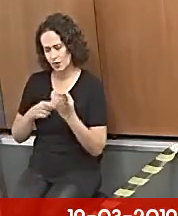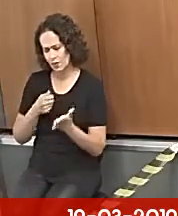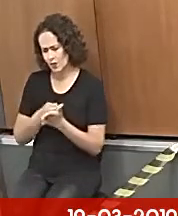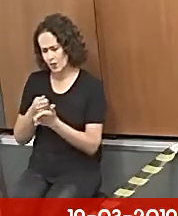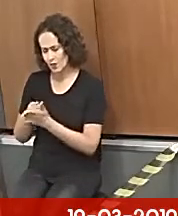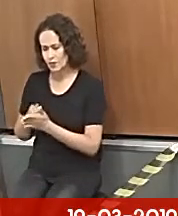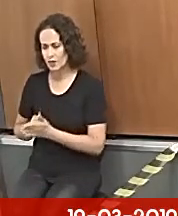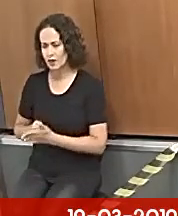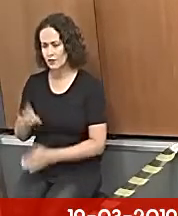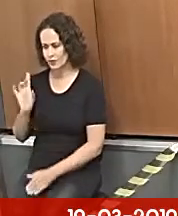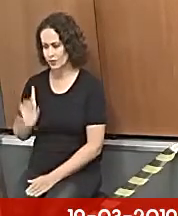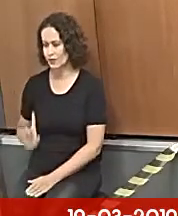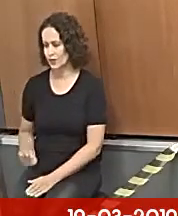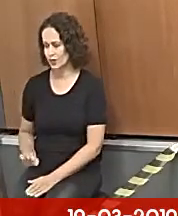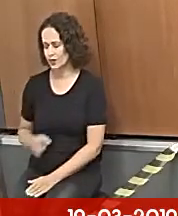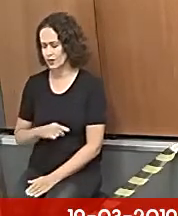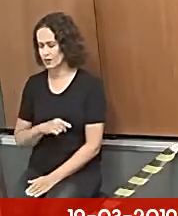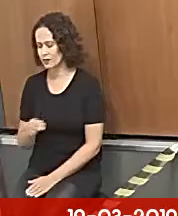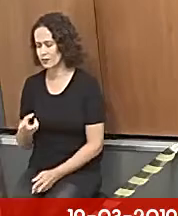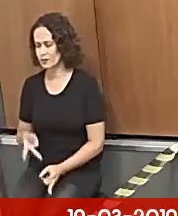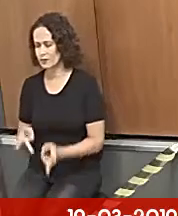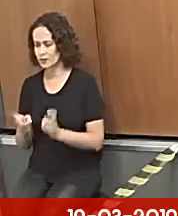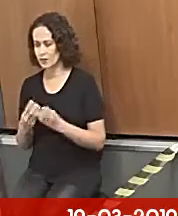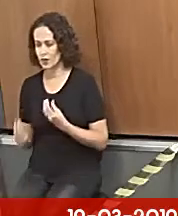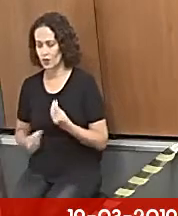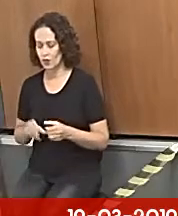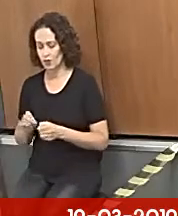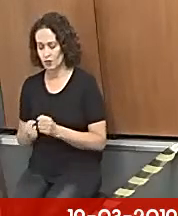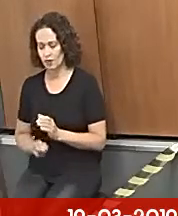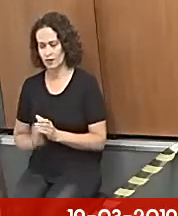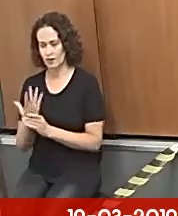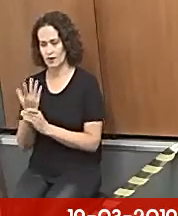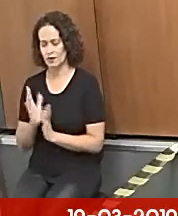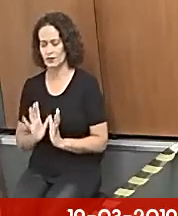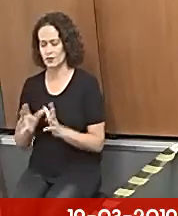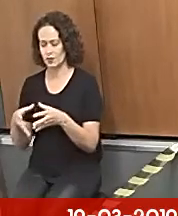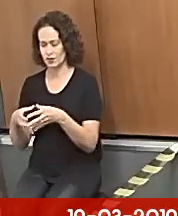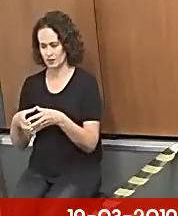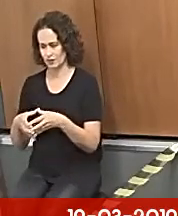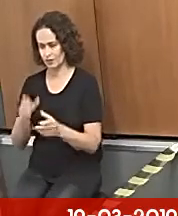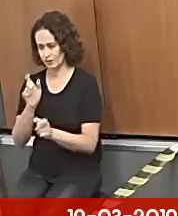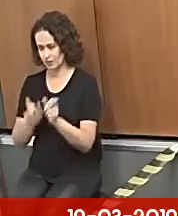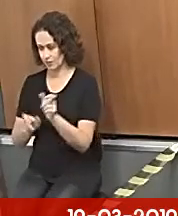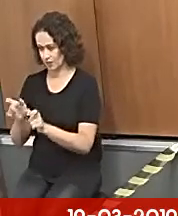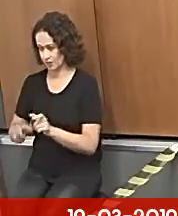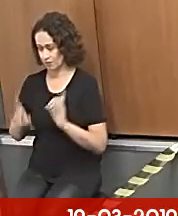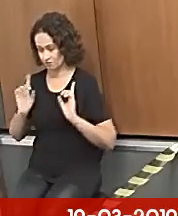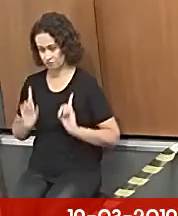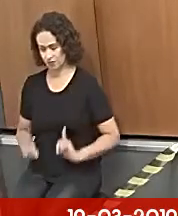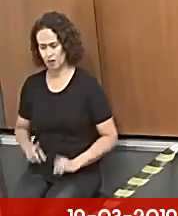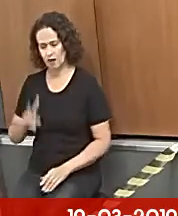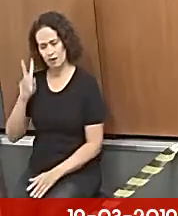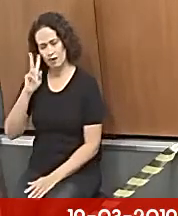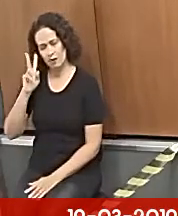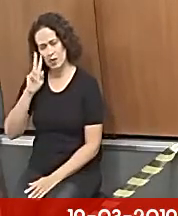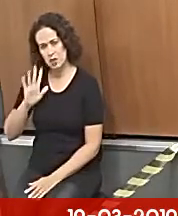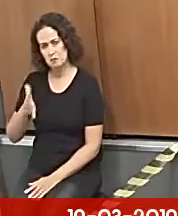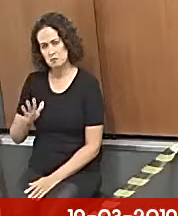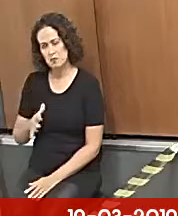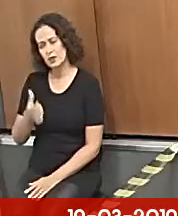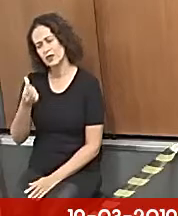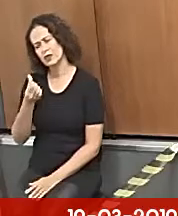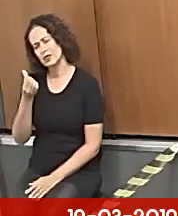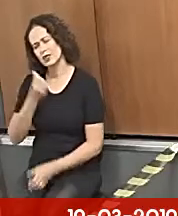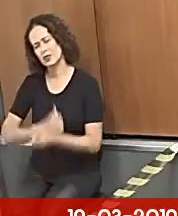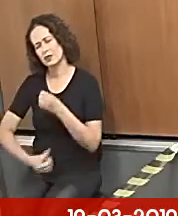resolver a necessidade de criar essa comissão da pessoa com deficiência me lembro você está fazendo seis anos